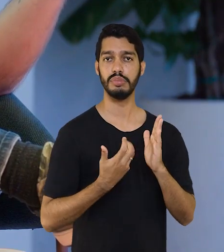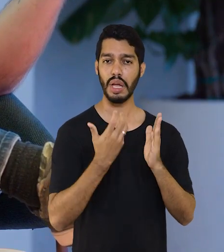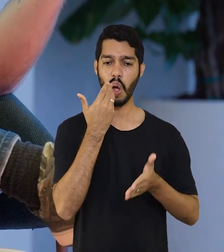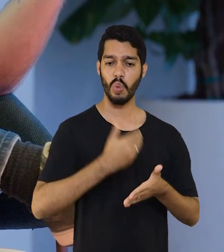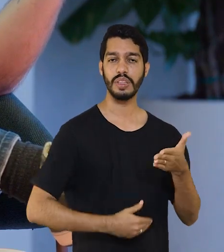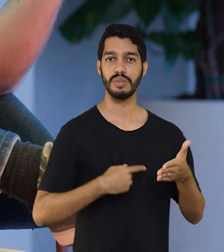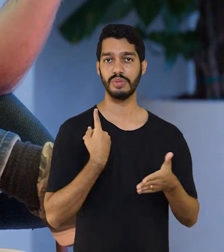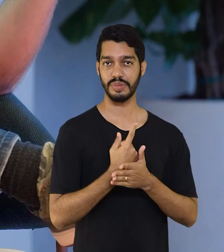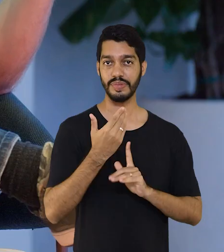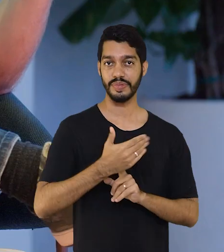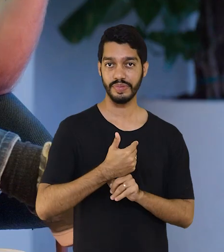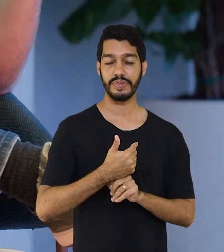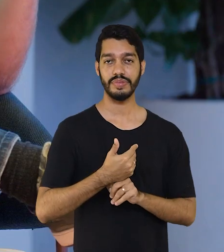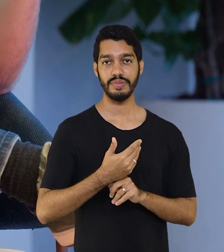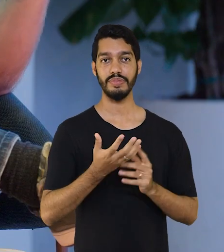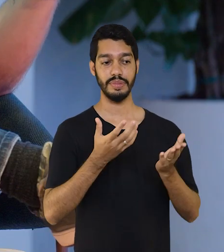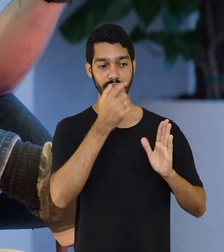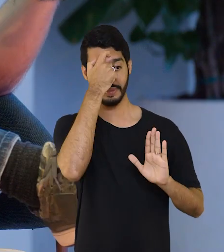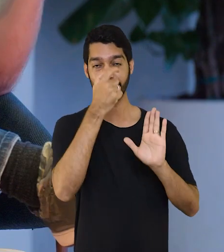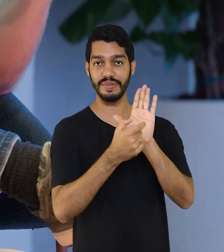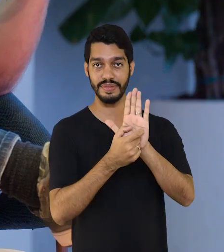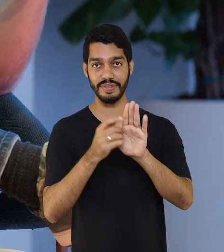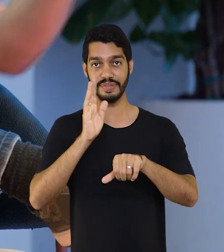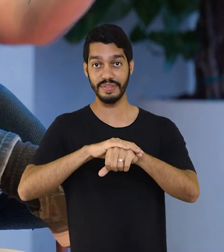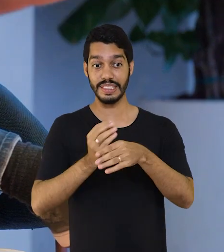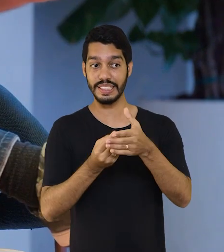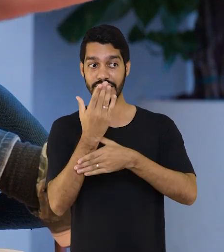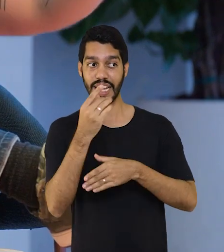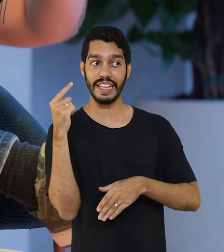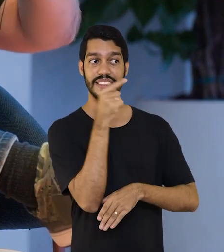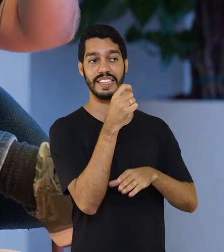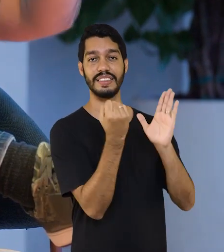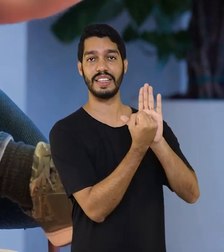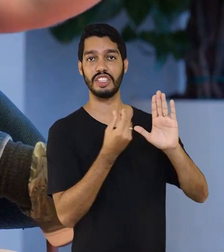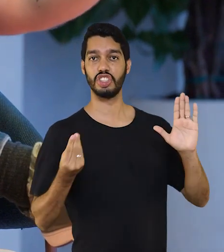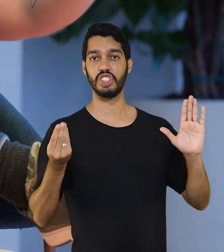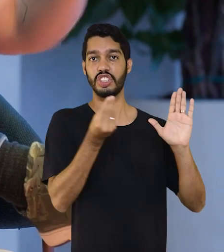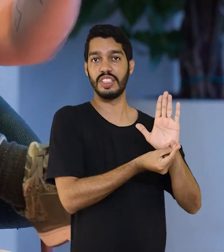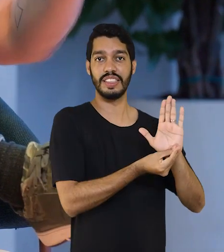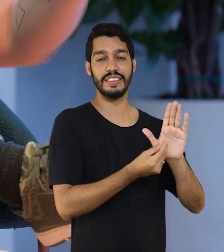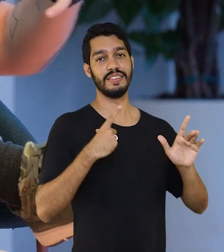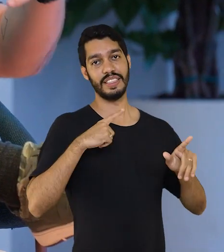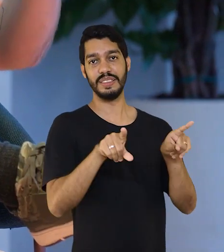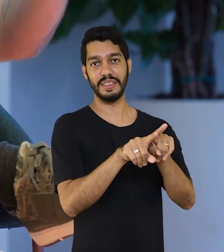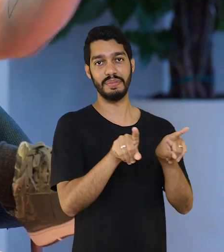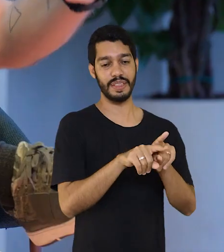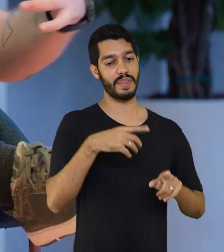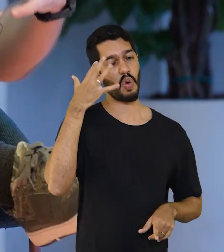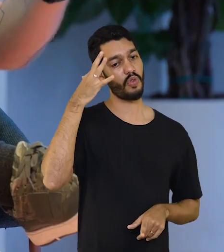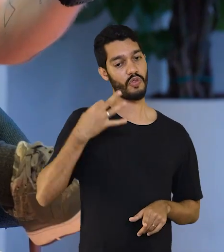nossa tecnologia, cria-se uma AI para aquela marca, treinada para aquela marca, que também tem uma questão